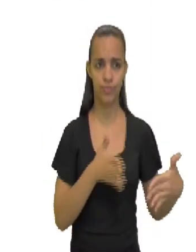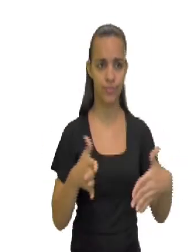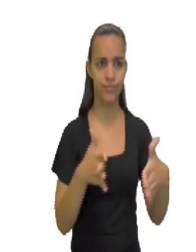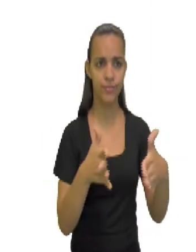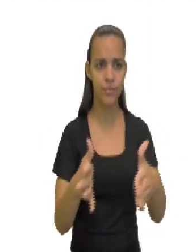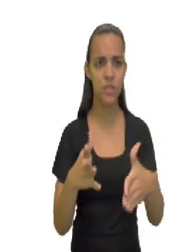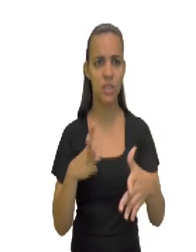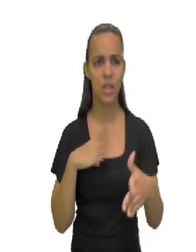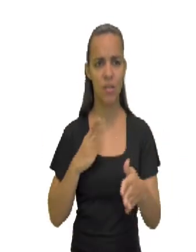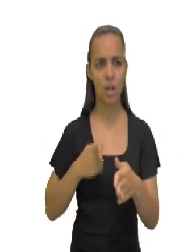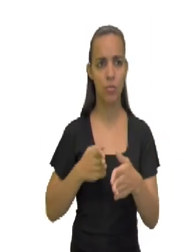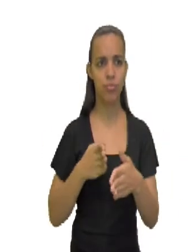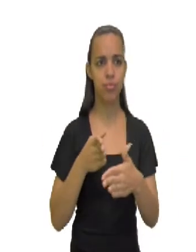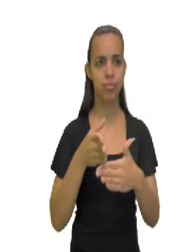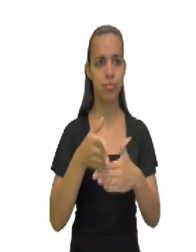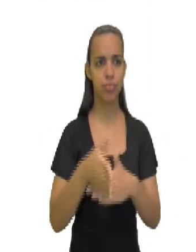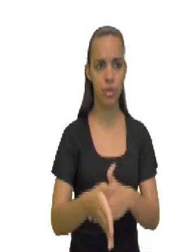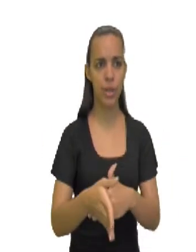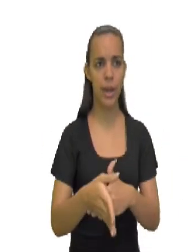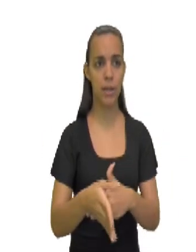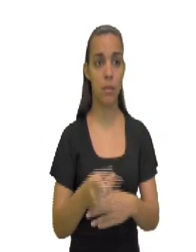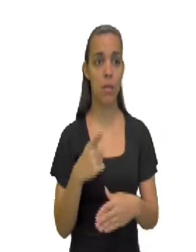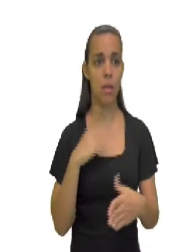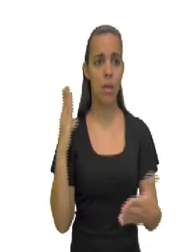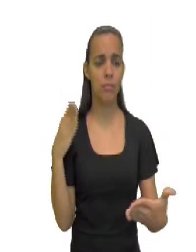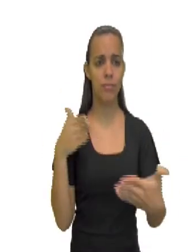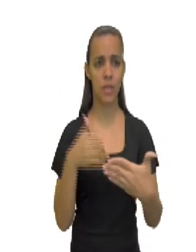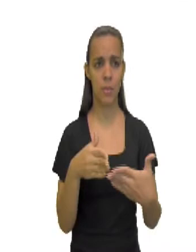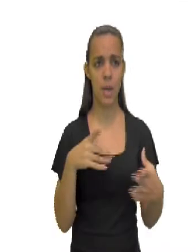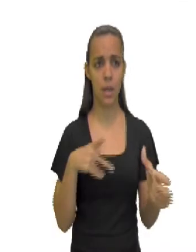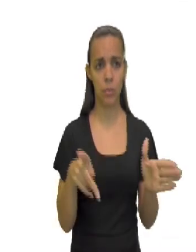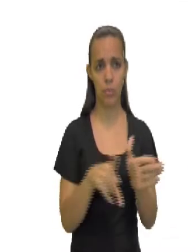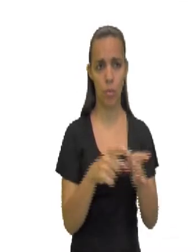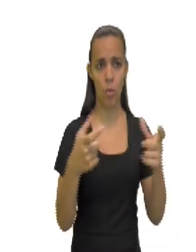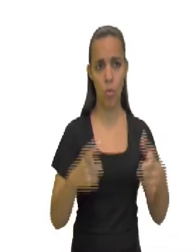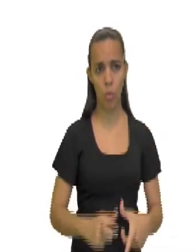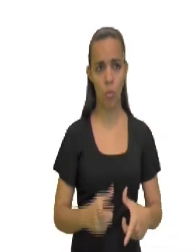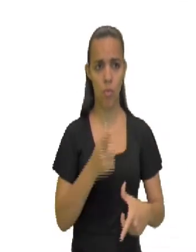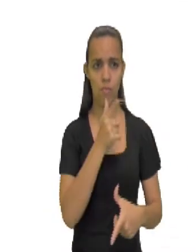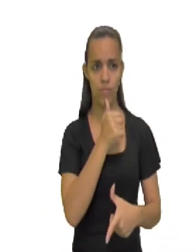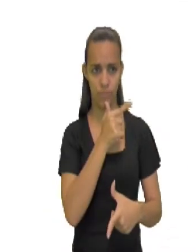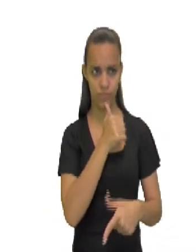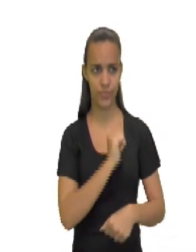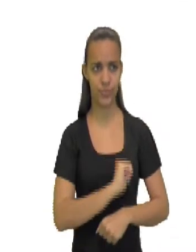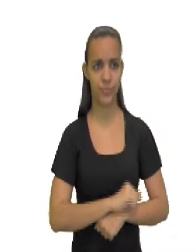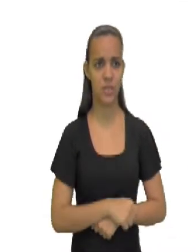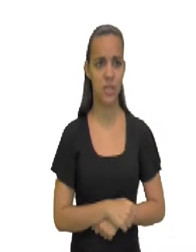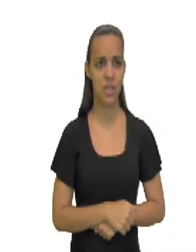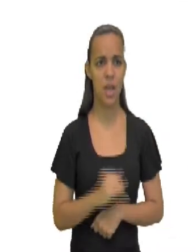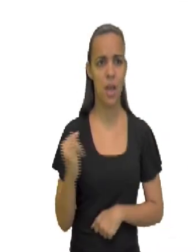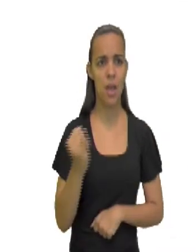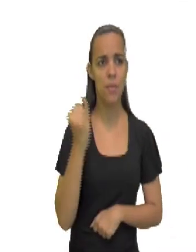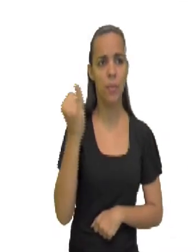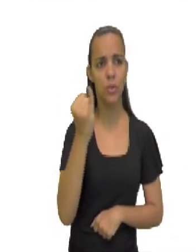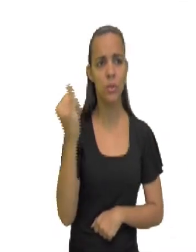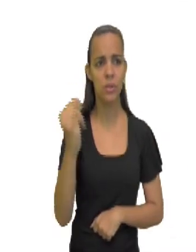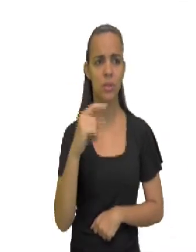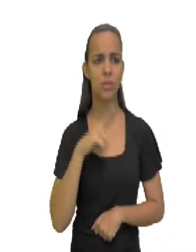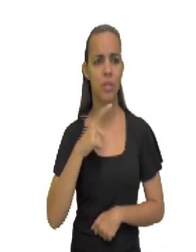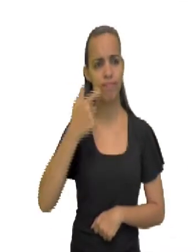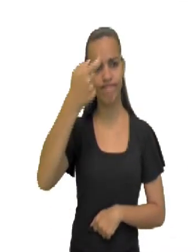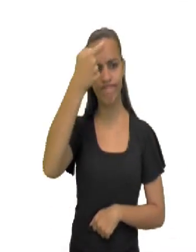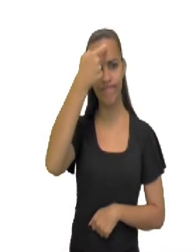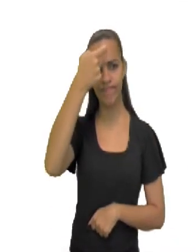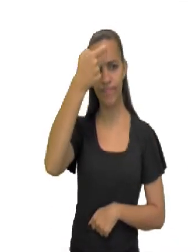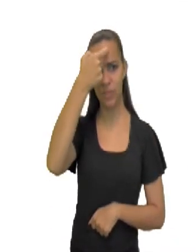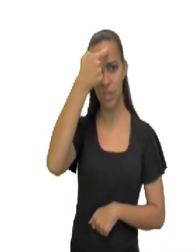um determinado curso de água, abastecendo-o. É importante, portanto, ter consciência de que